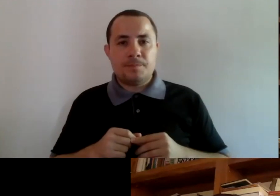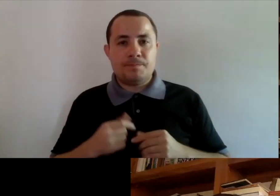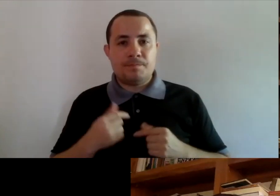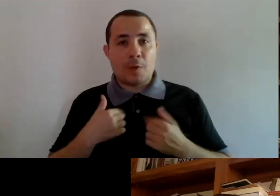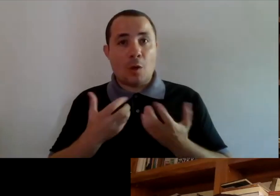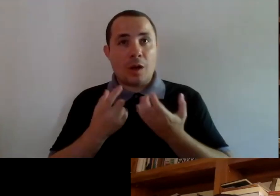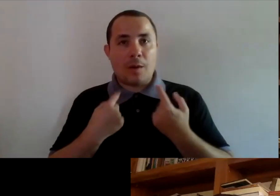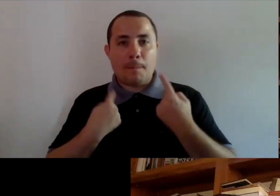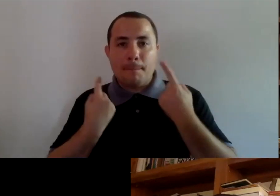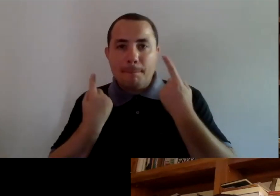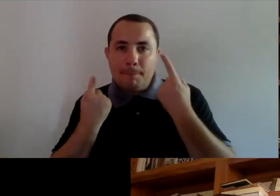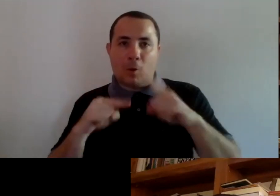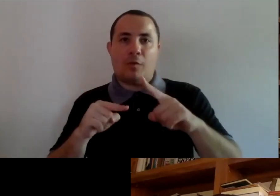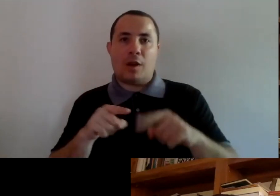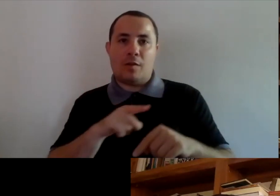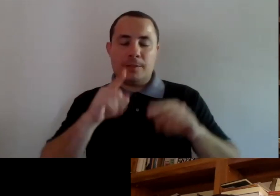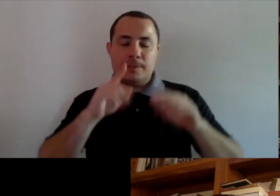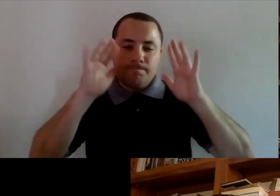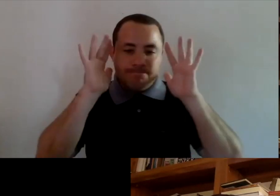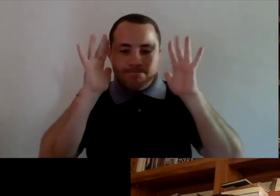provocação inicial.